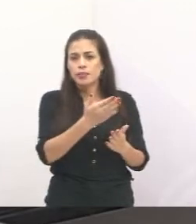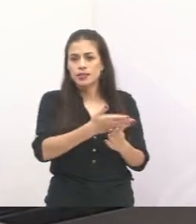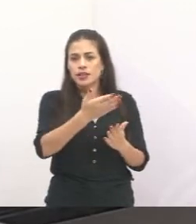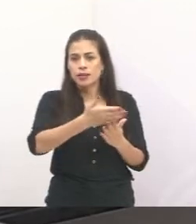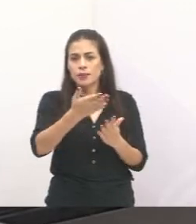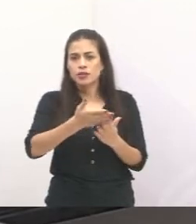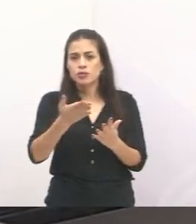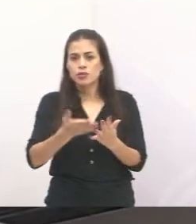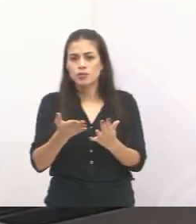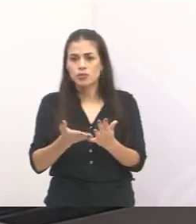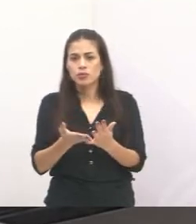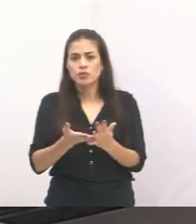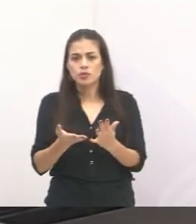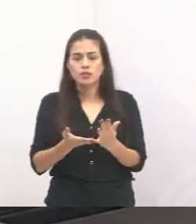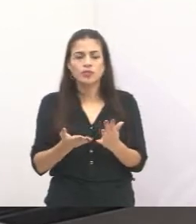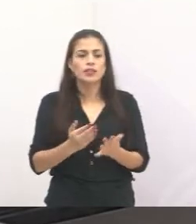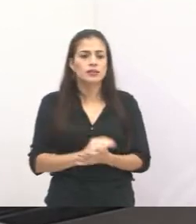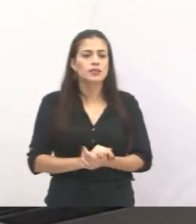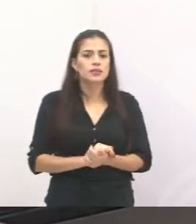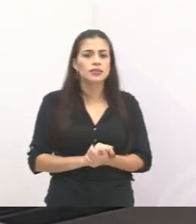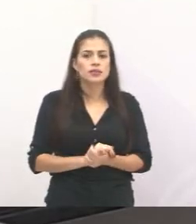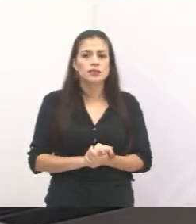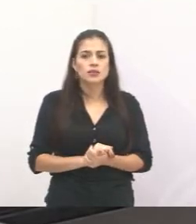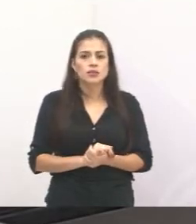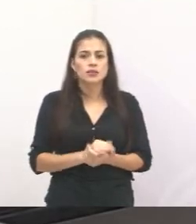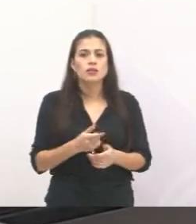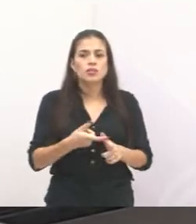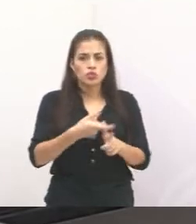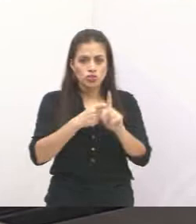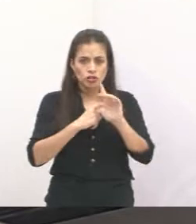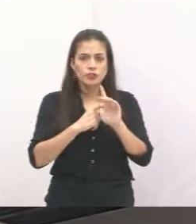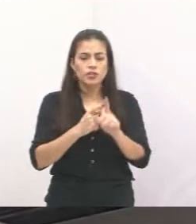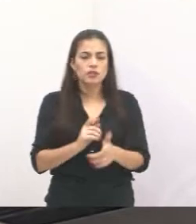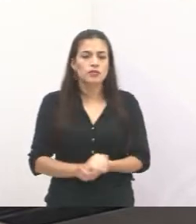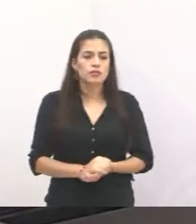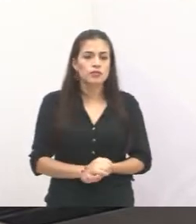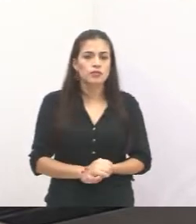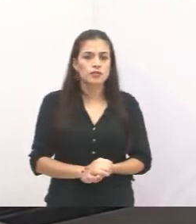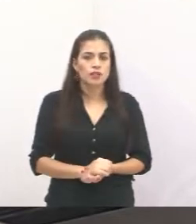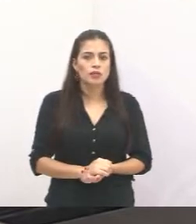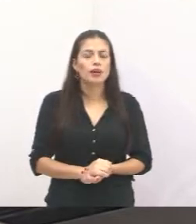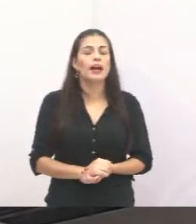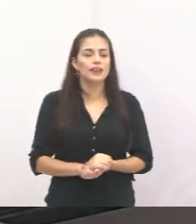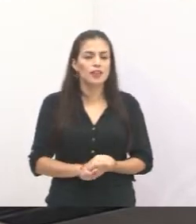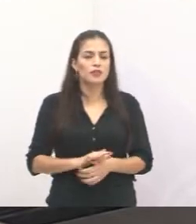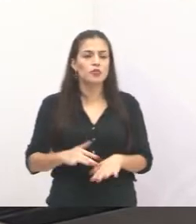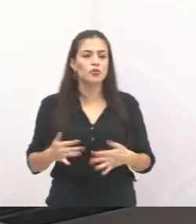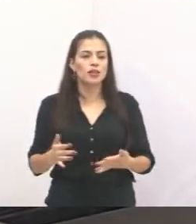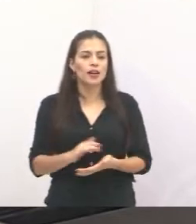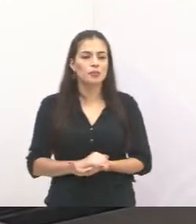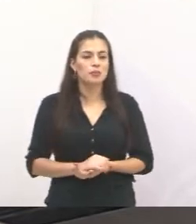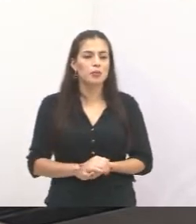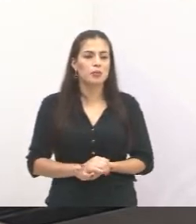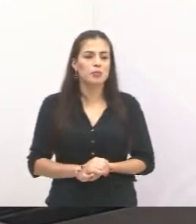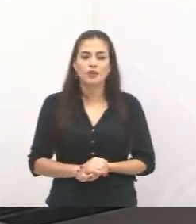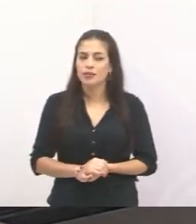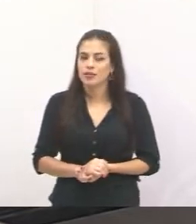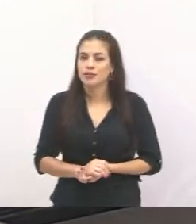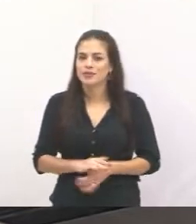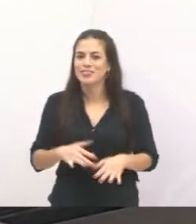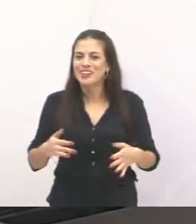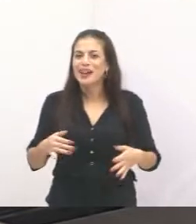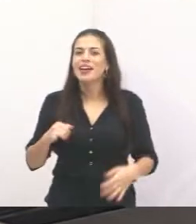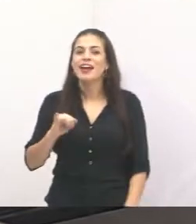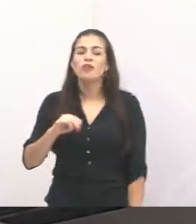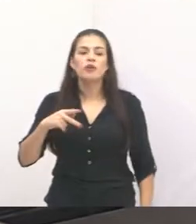do município de Jacareí com o regimento próprio de previdência social, que seria hoje nosso IPMJ